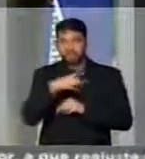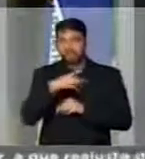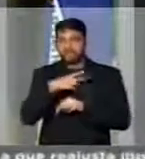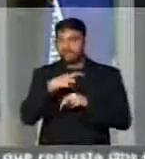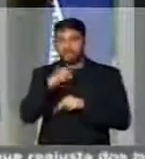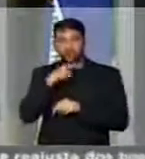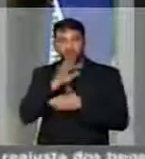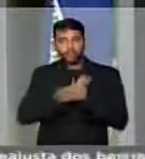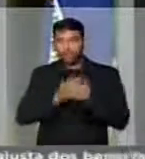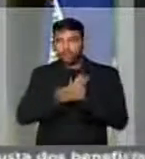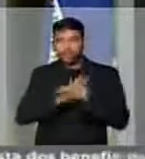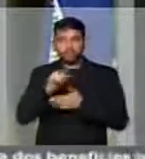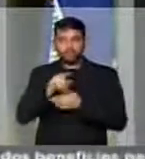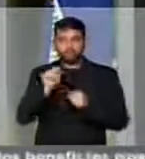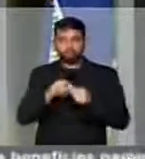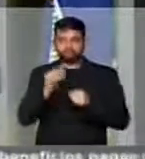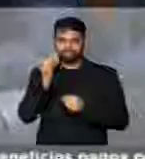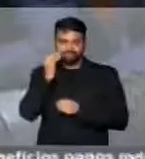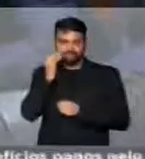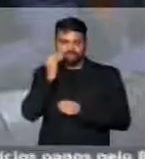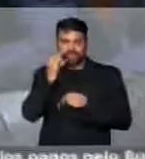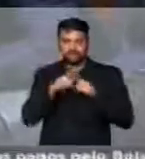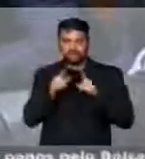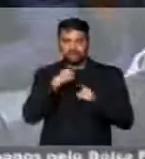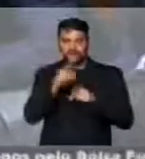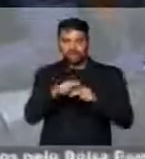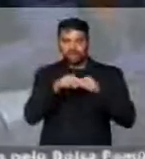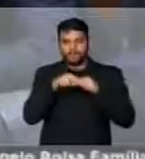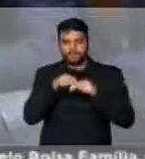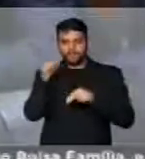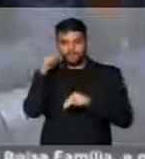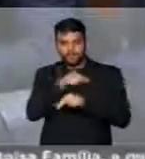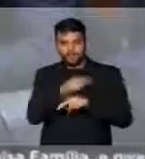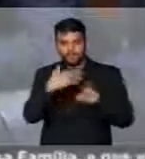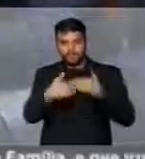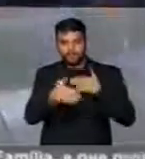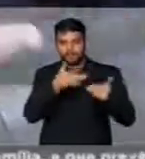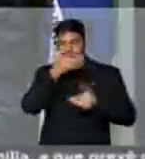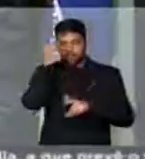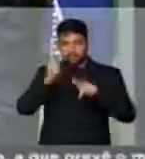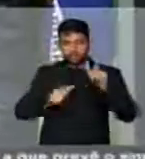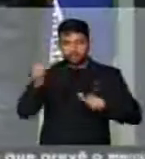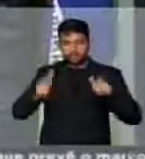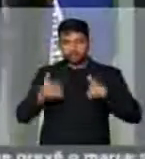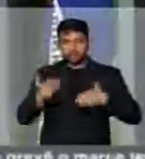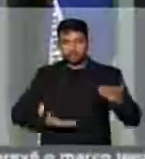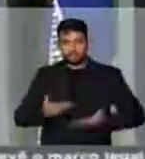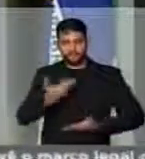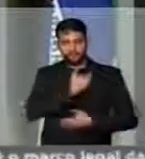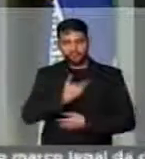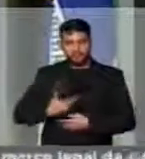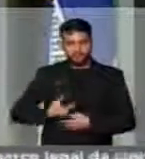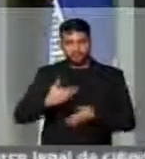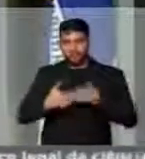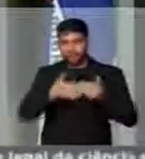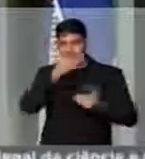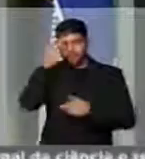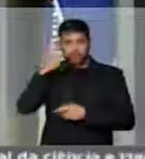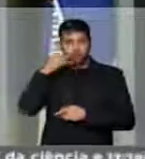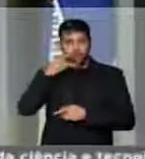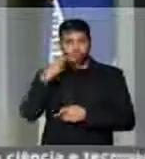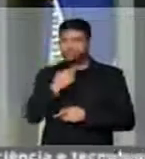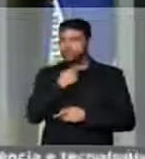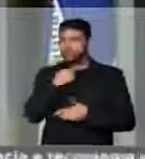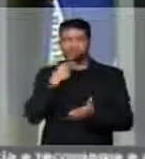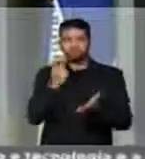menor sombra de dúvida. E não é apenas a ele, qualquer agente público, qualquer agente político não